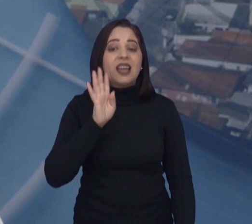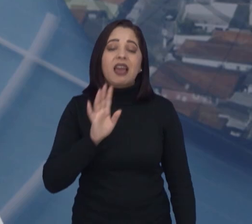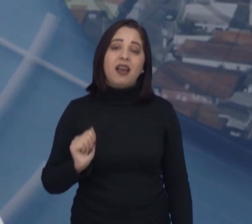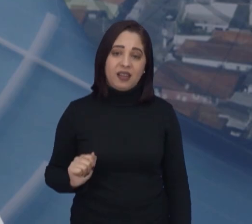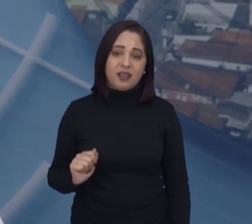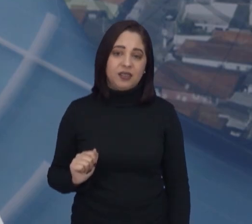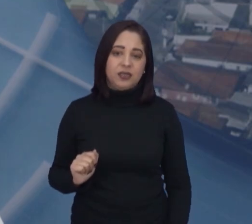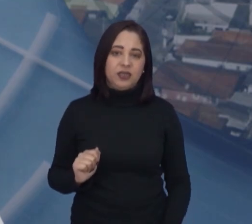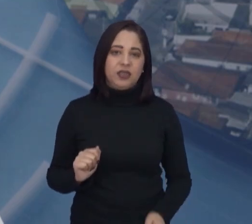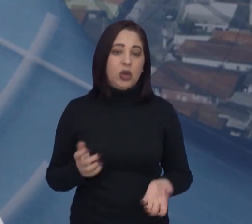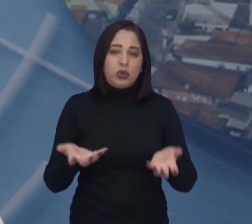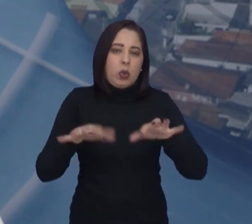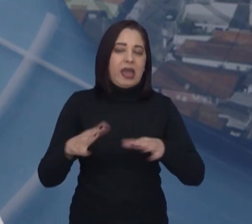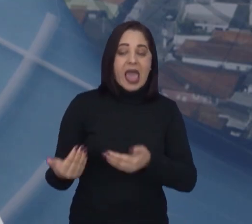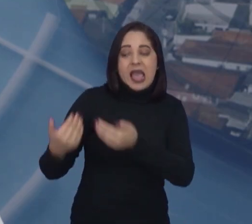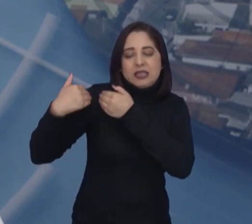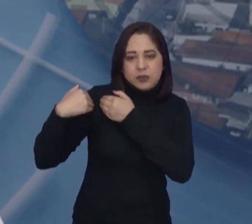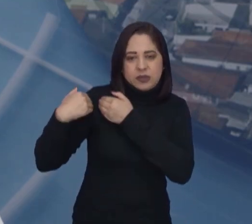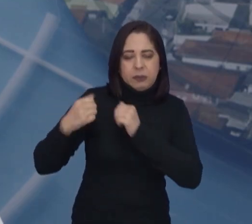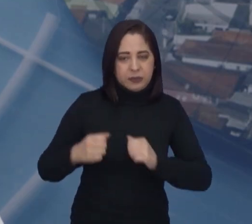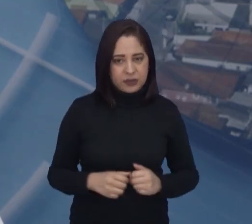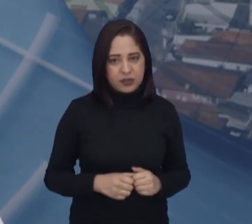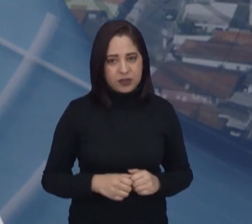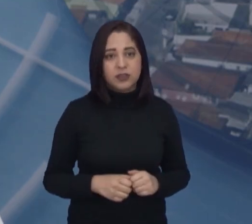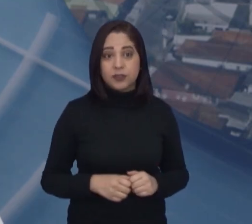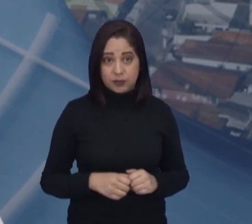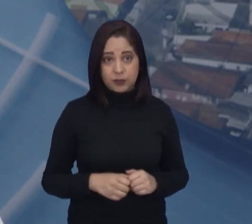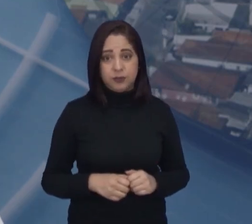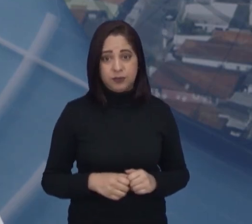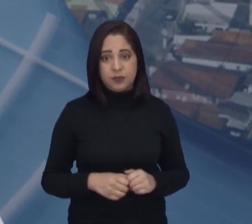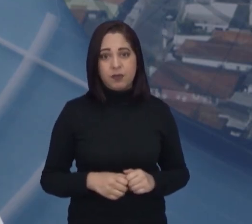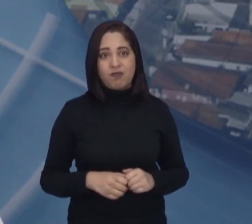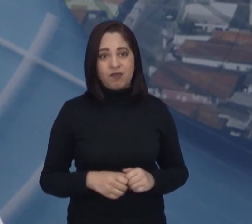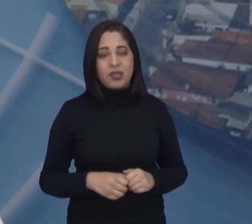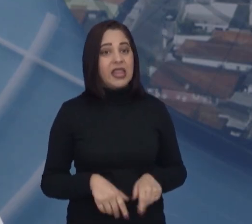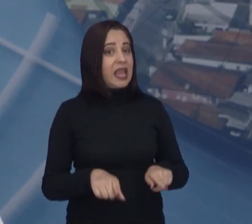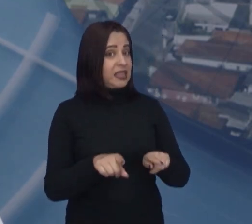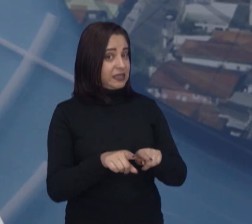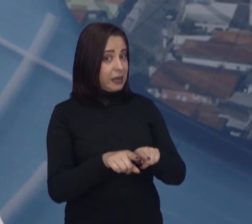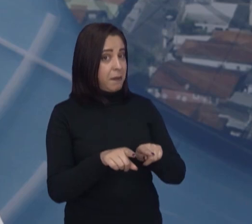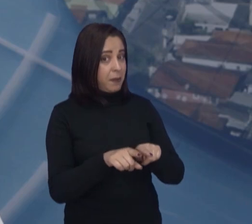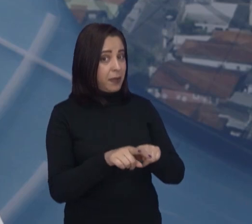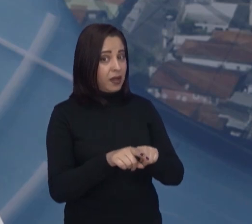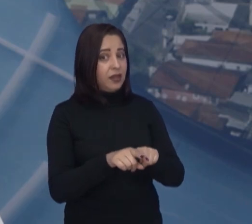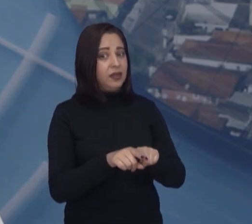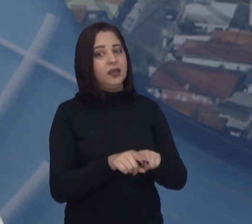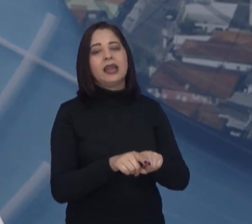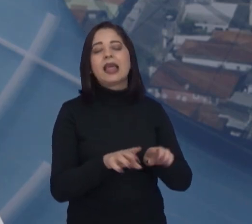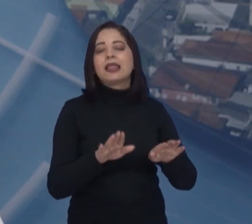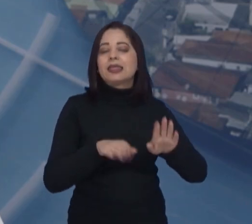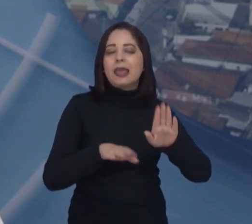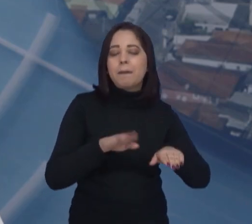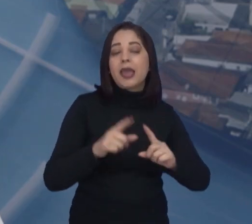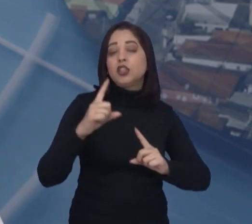interessante e não assumir certas responsabilidades. Isso também, a gente falou dos fatores socioeconômicos, mas também vai muito da criação, né?